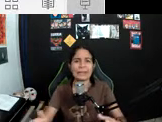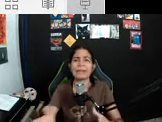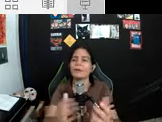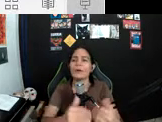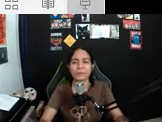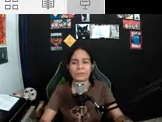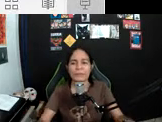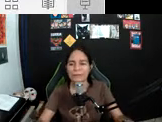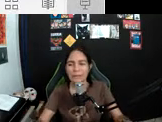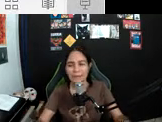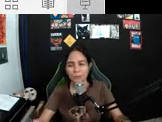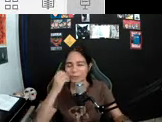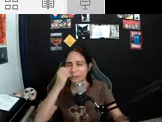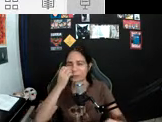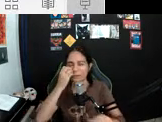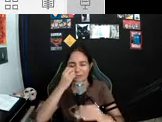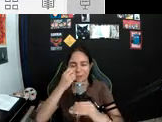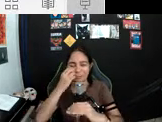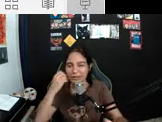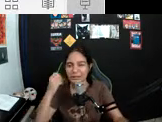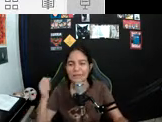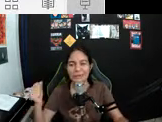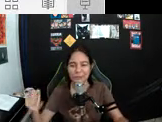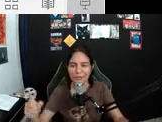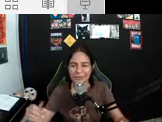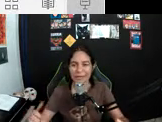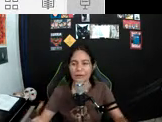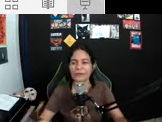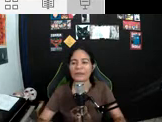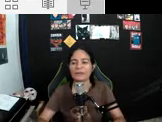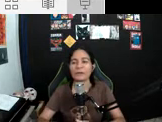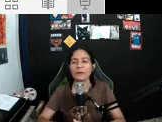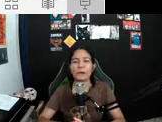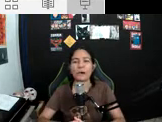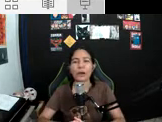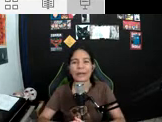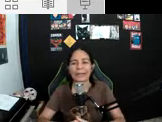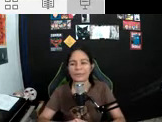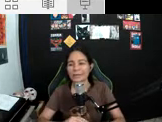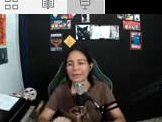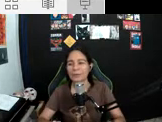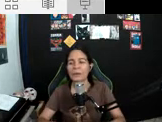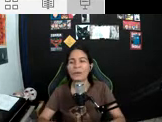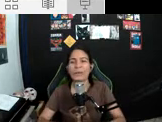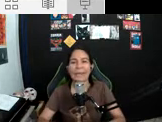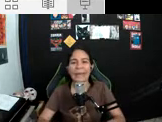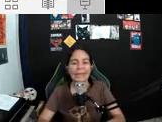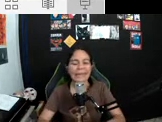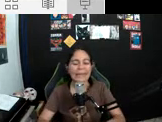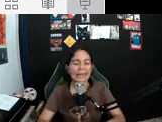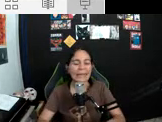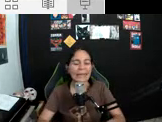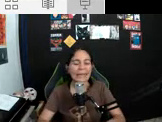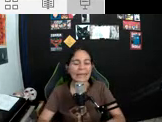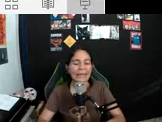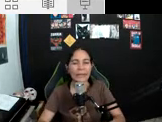que ele queria, lógico, ia dar números baixíssimos, né? Ou seja, foi colocado de lado